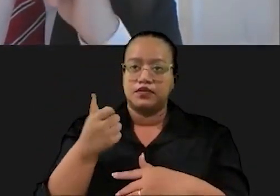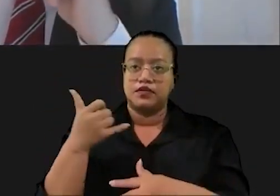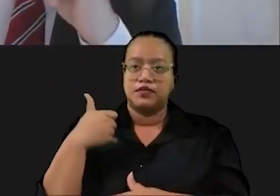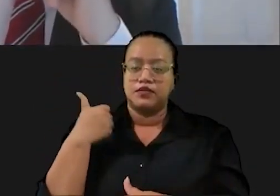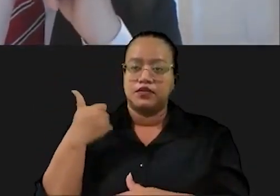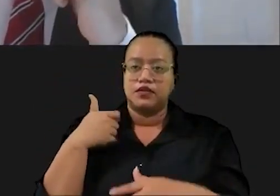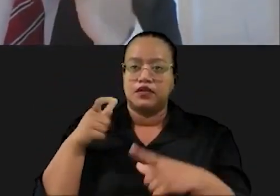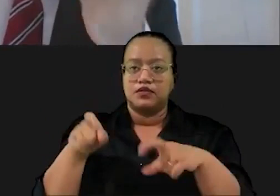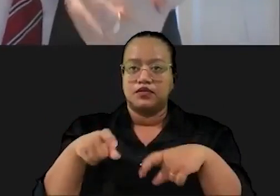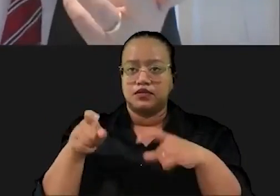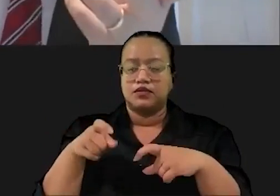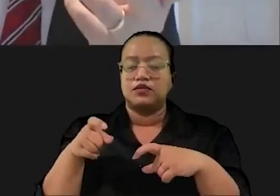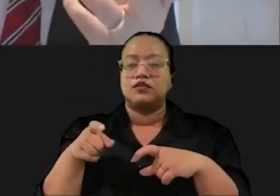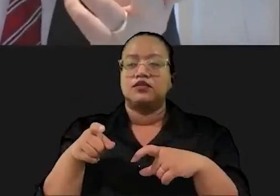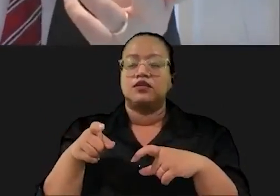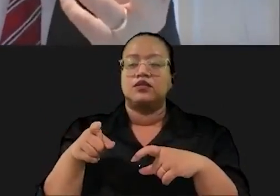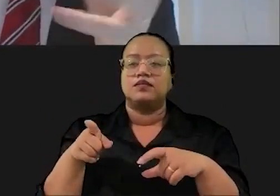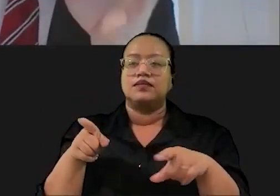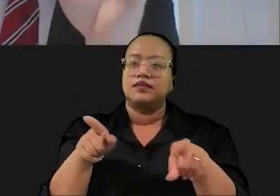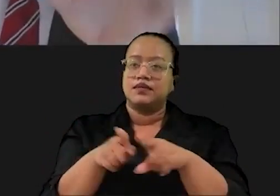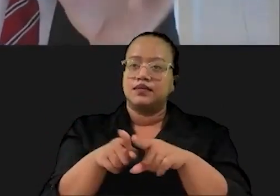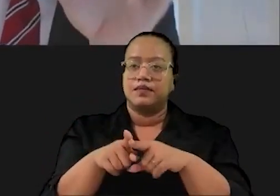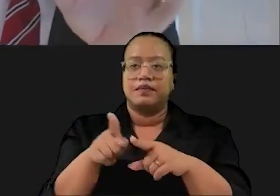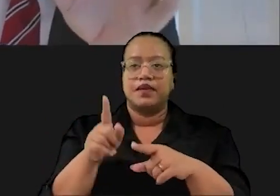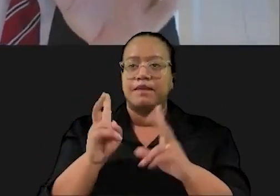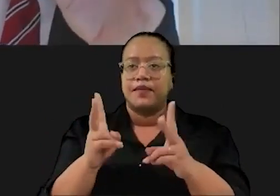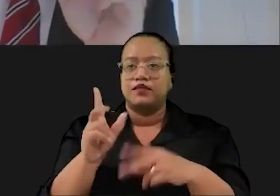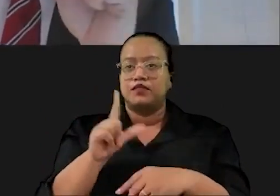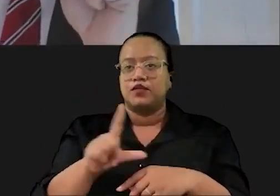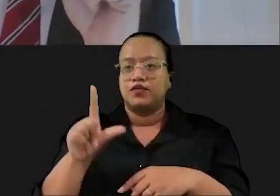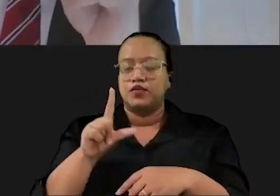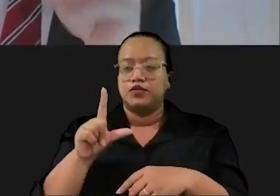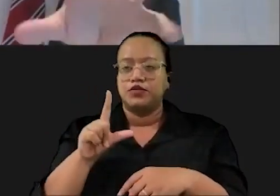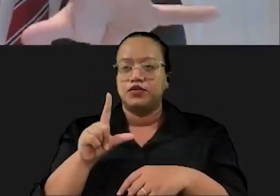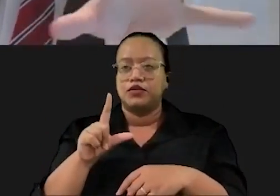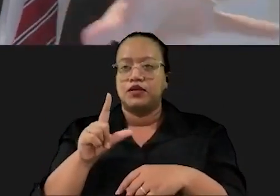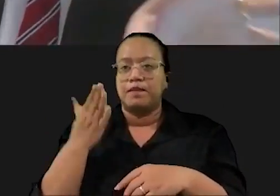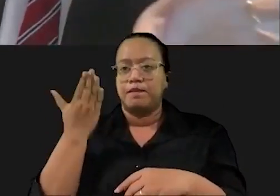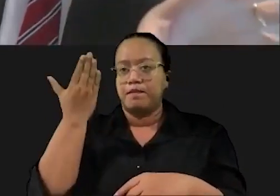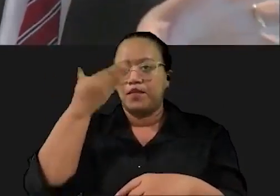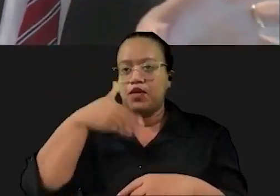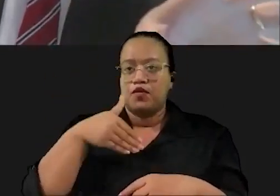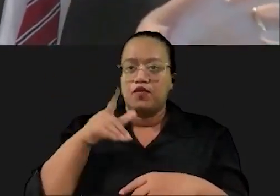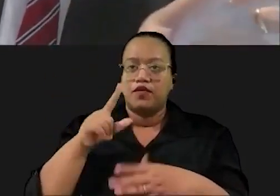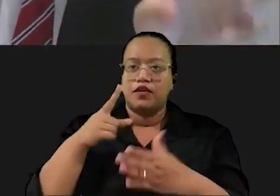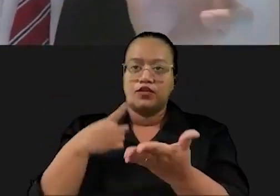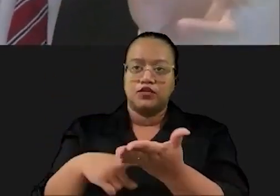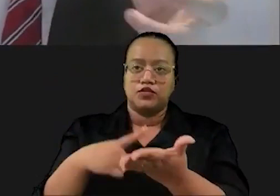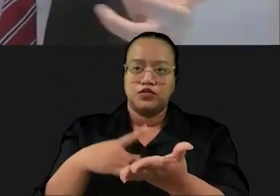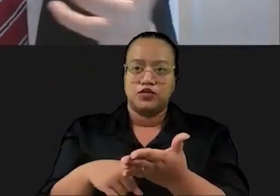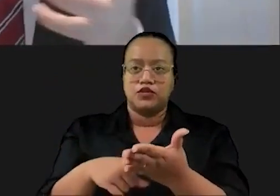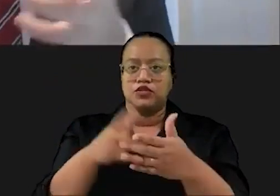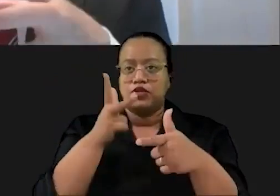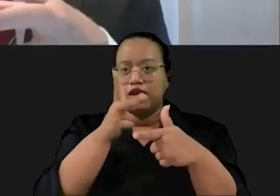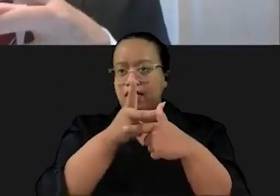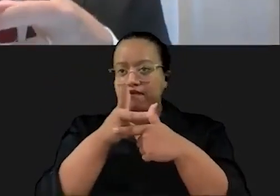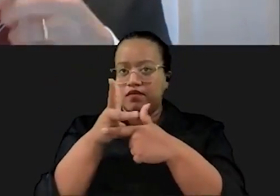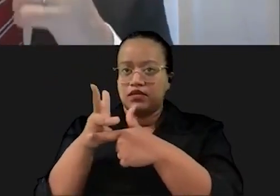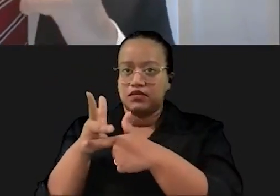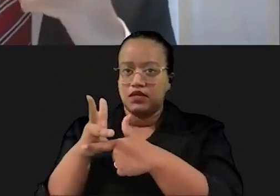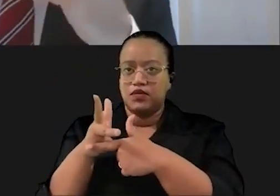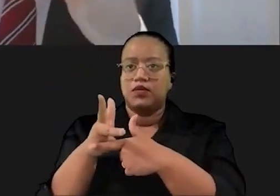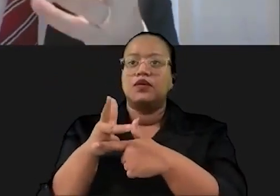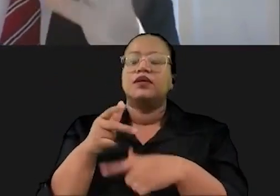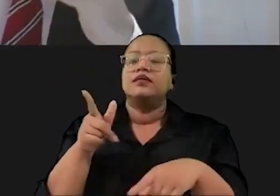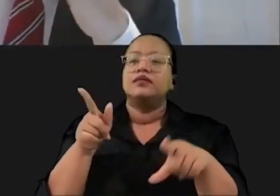provas por negócio jurídico processual mediante uma gravação, foge, então, da análise meramente documental, parte para essa produção